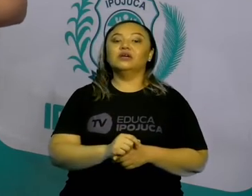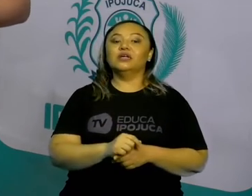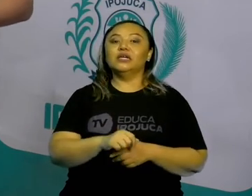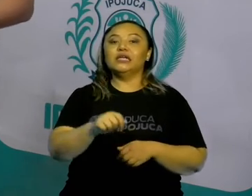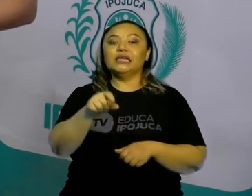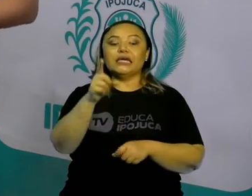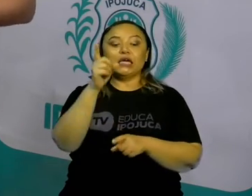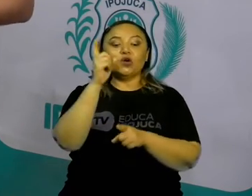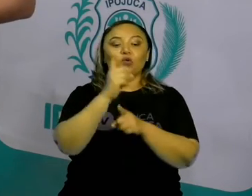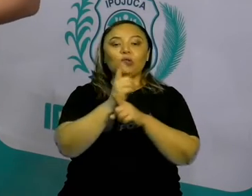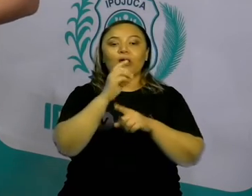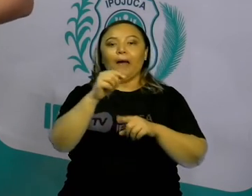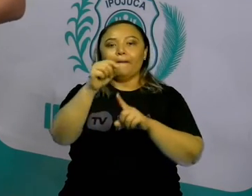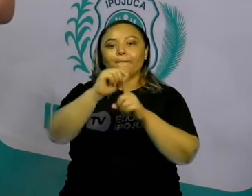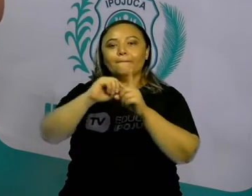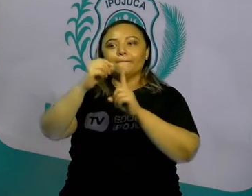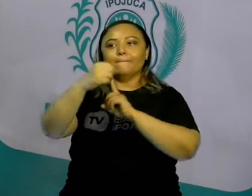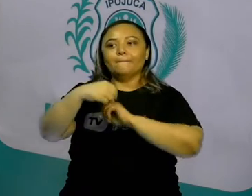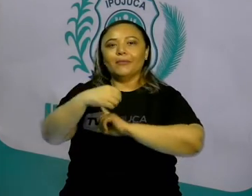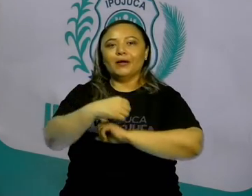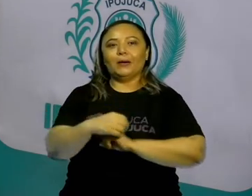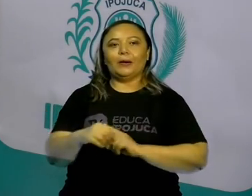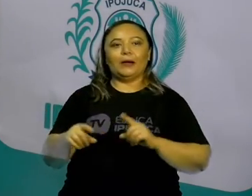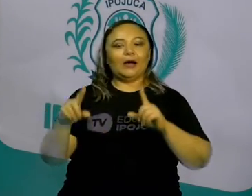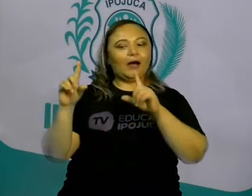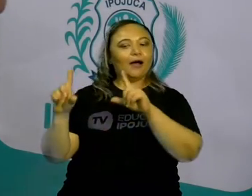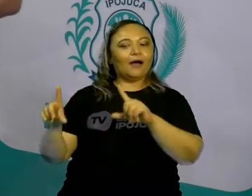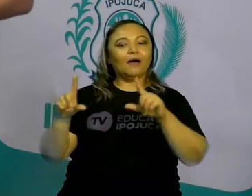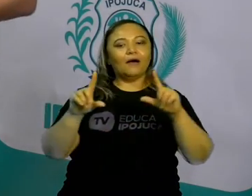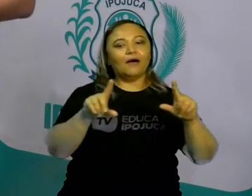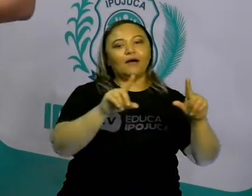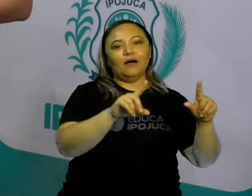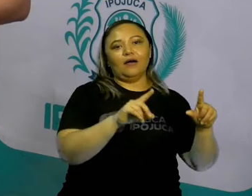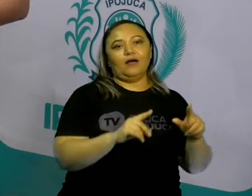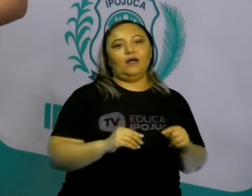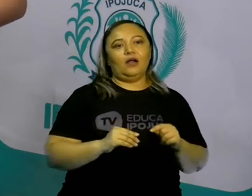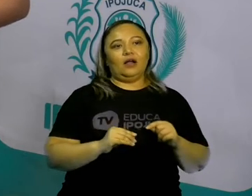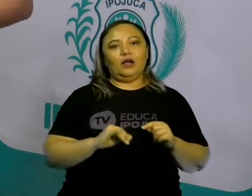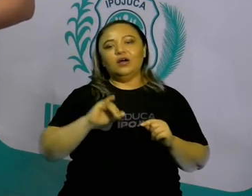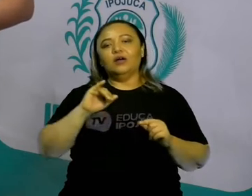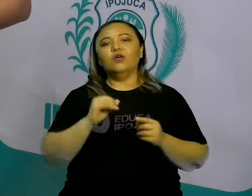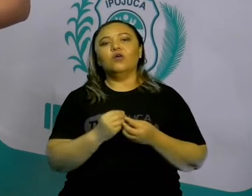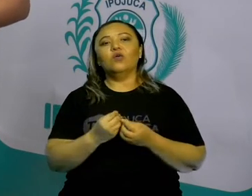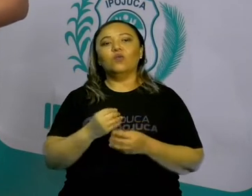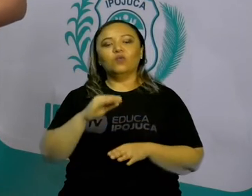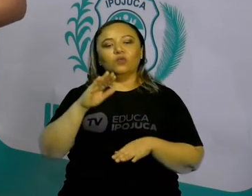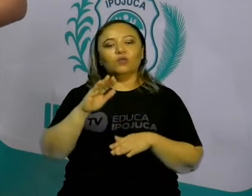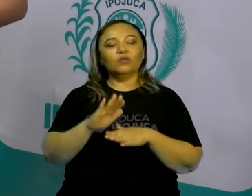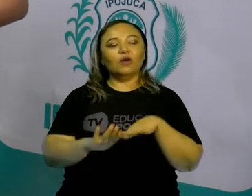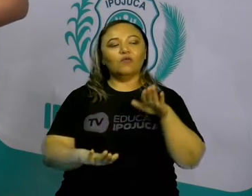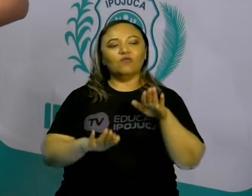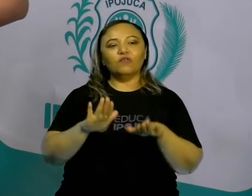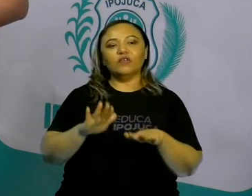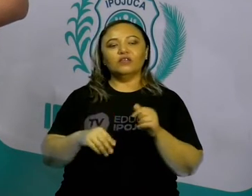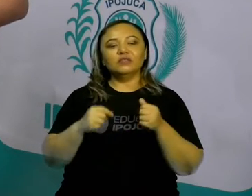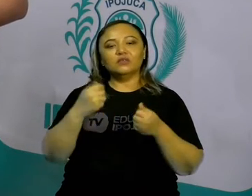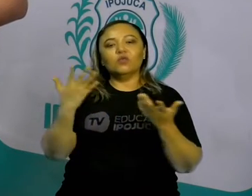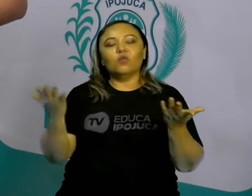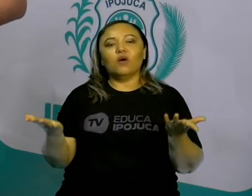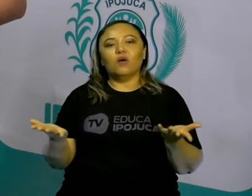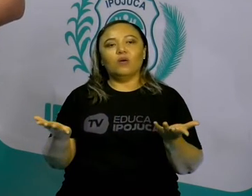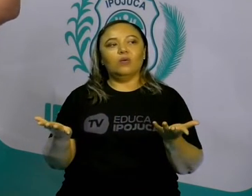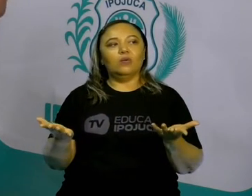uma banana no total aqui do seu espaço amostral de todos esses números ao meu responder o